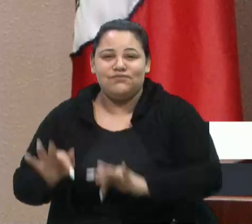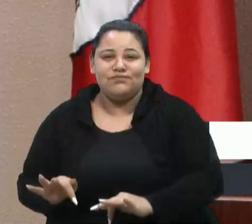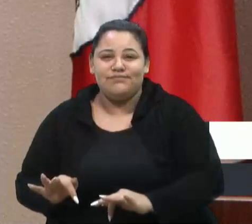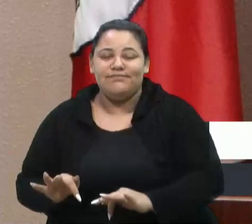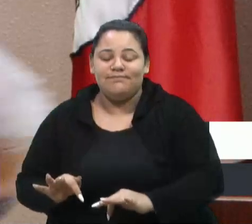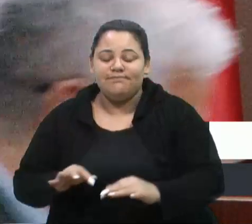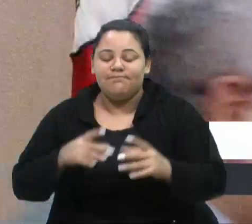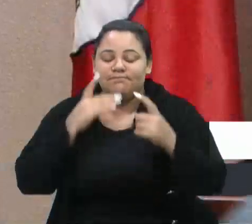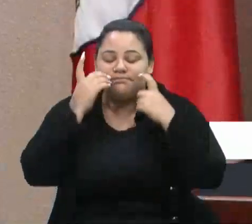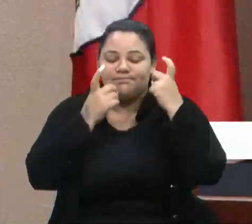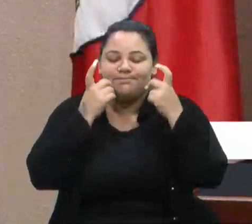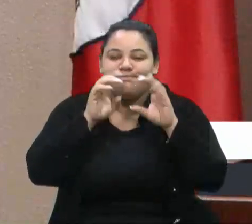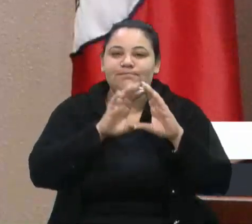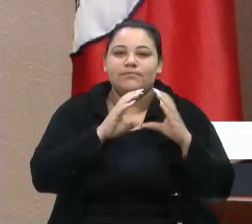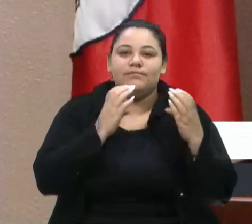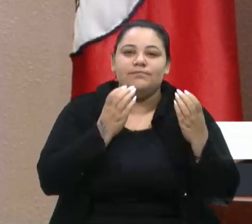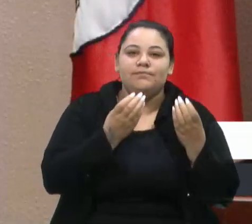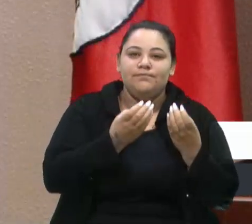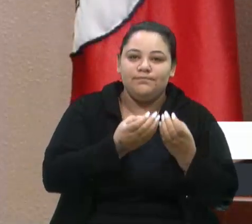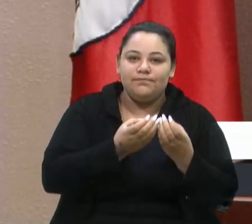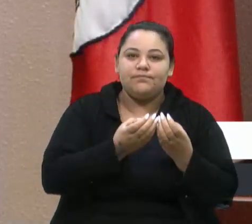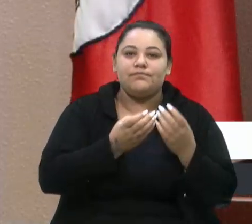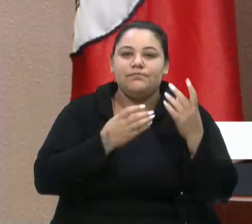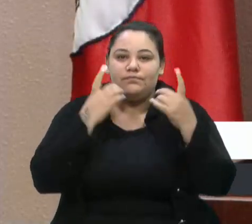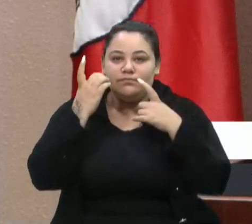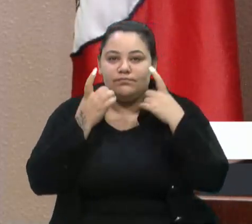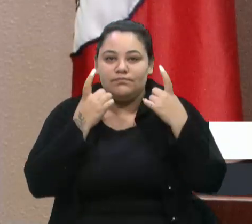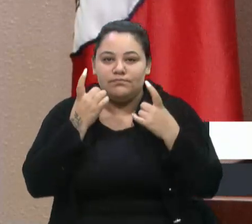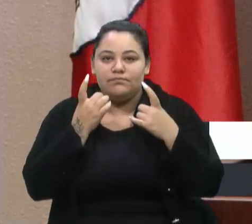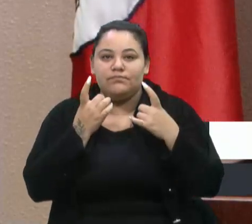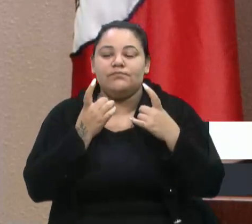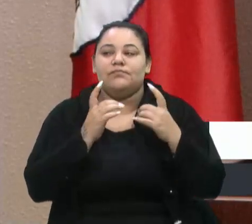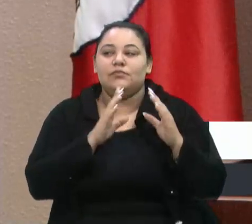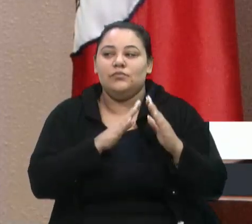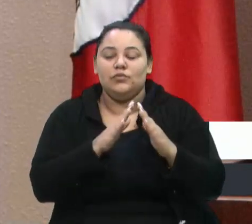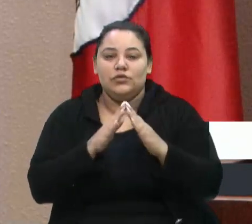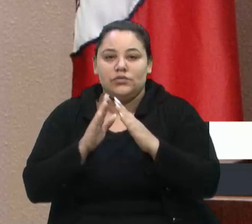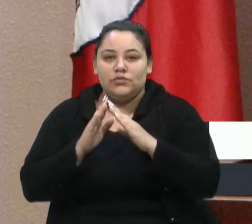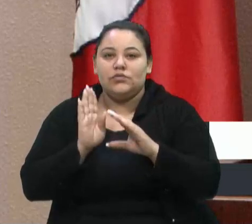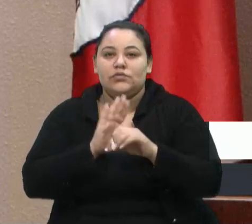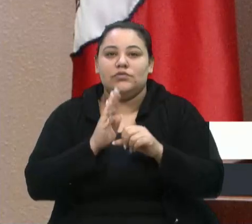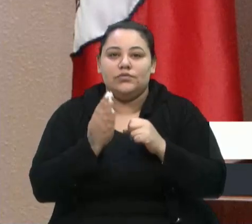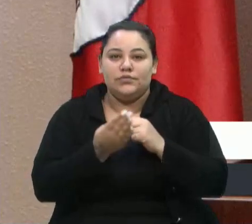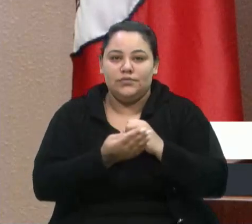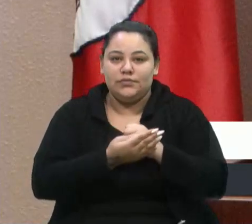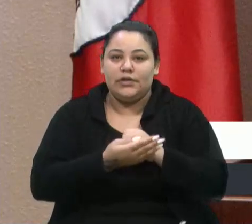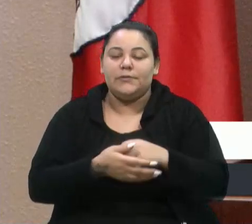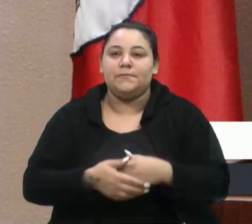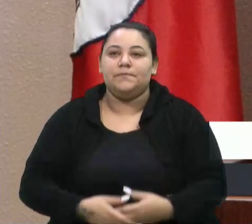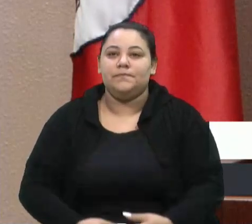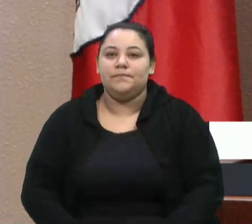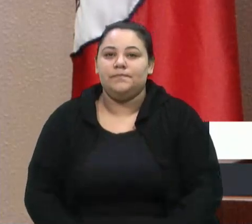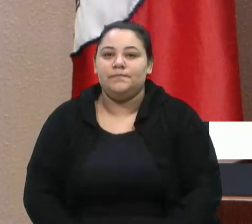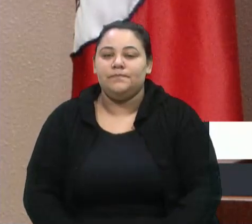da comunidade, preocupação aí dos moradores do bairro, nessa preocupação desse incêndio que aconteceu